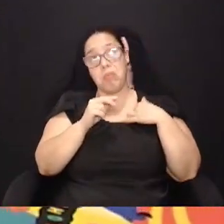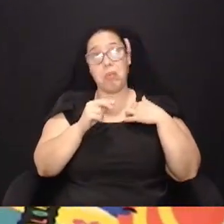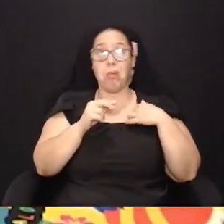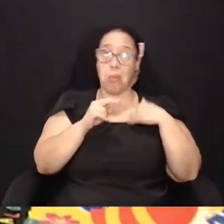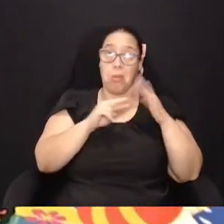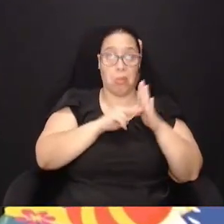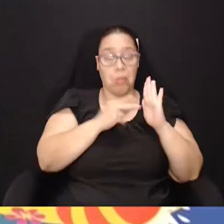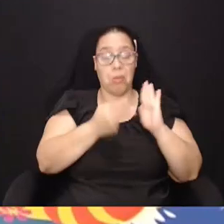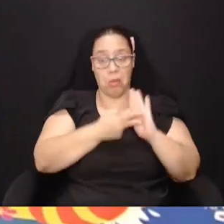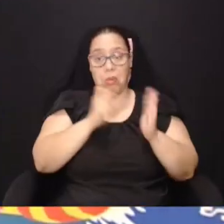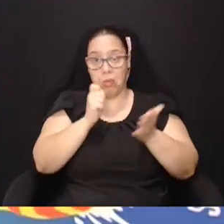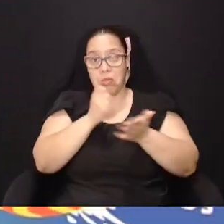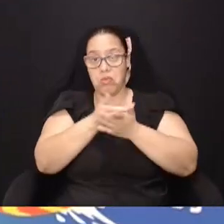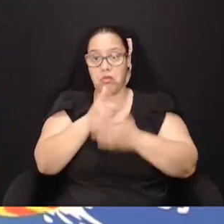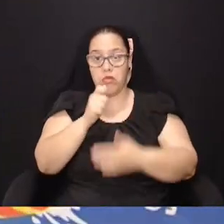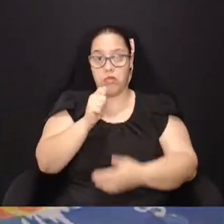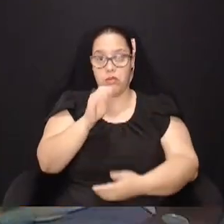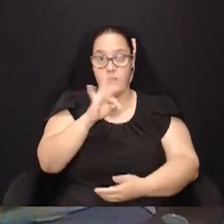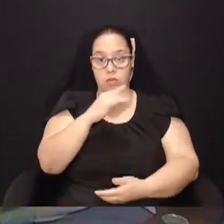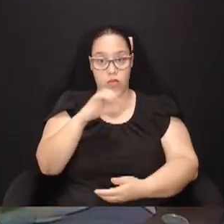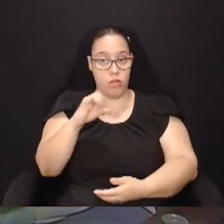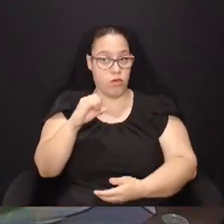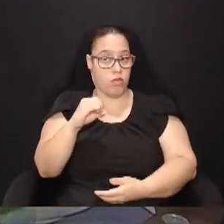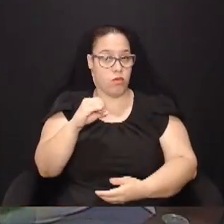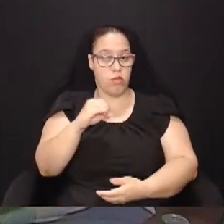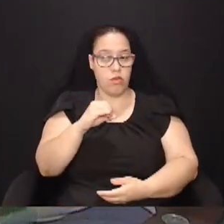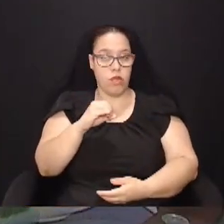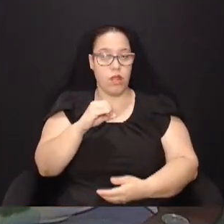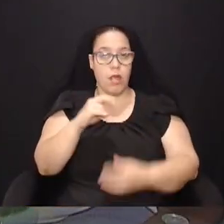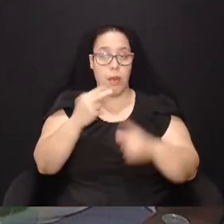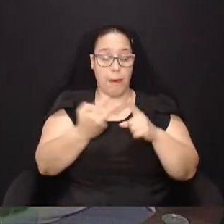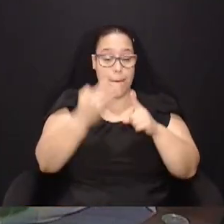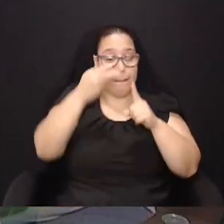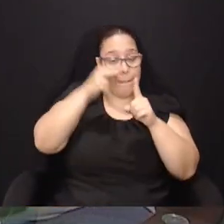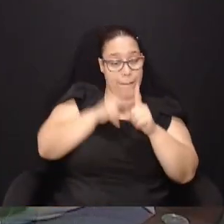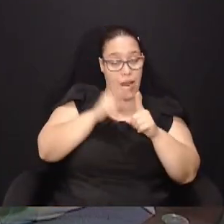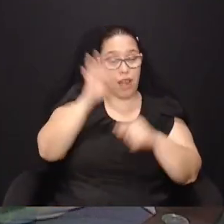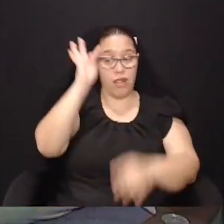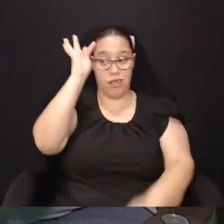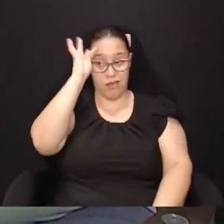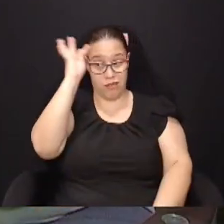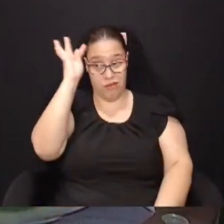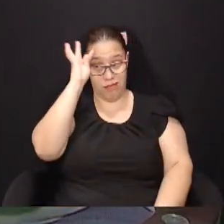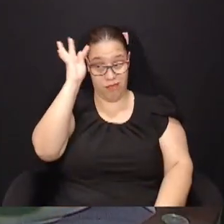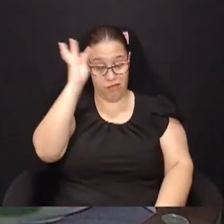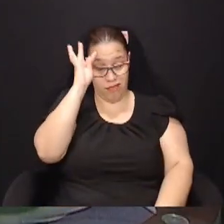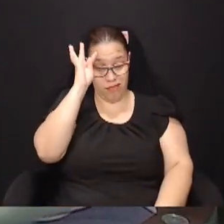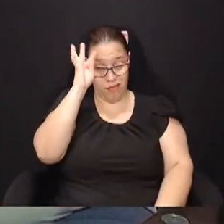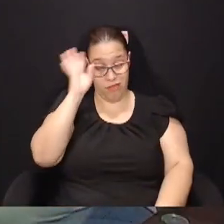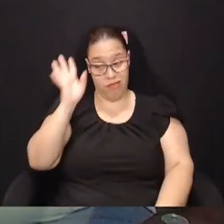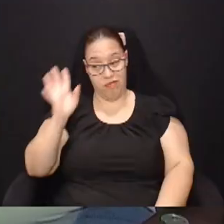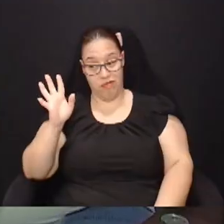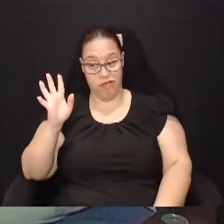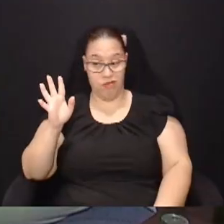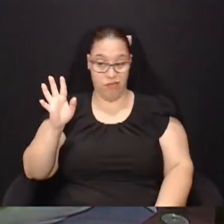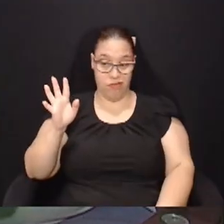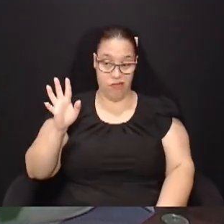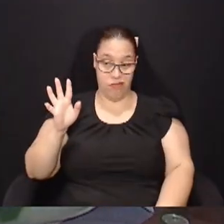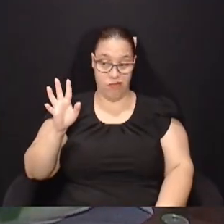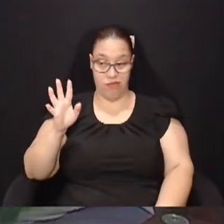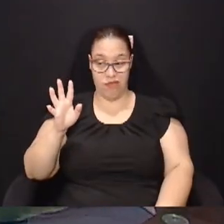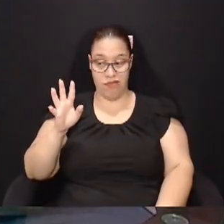no atacado. Mas do ponto de vista técnico ou operacional, muitas vezes o